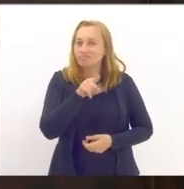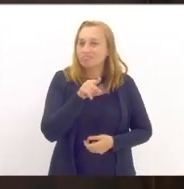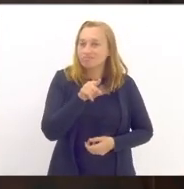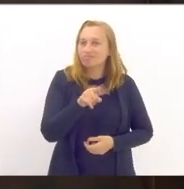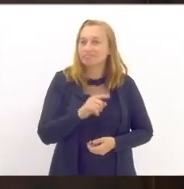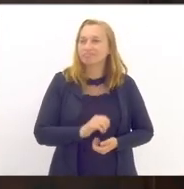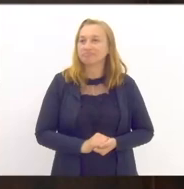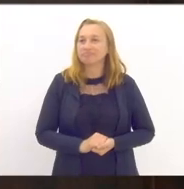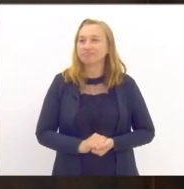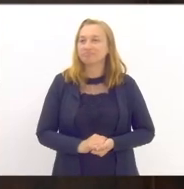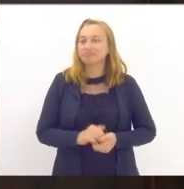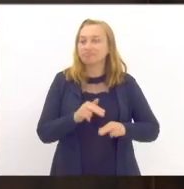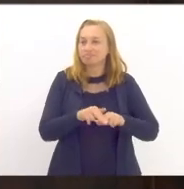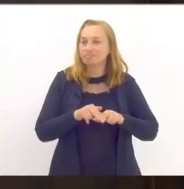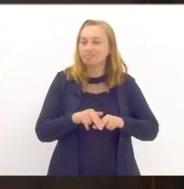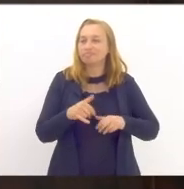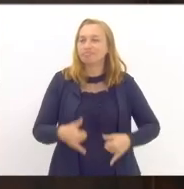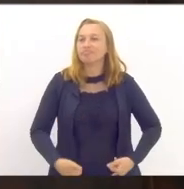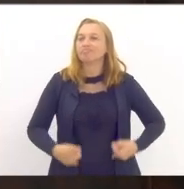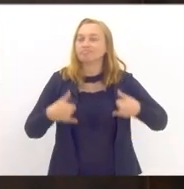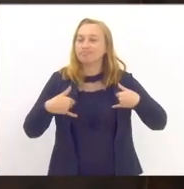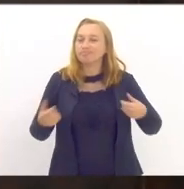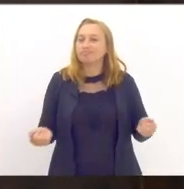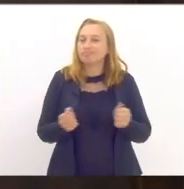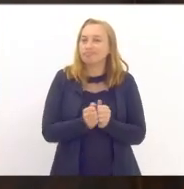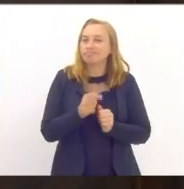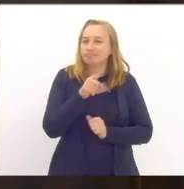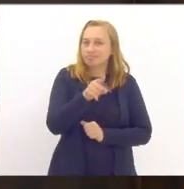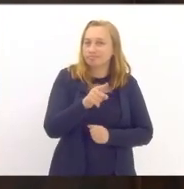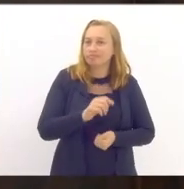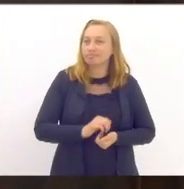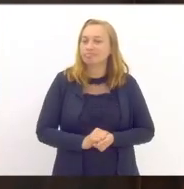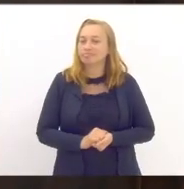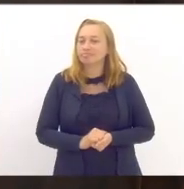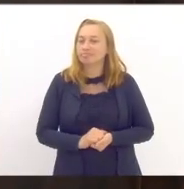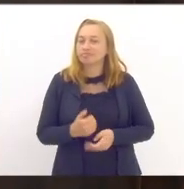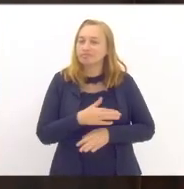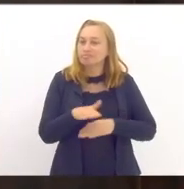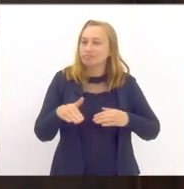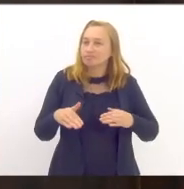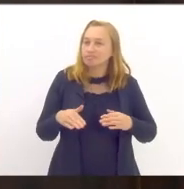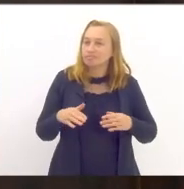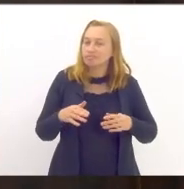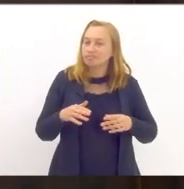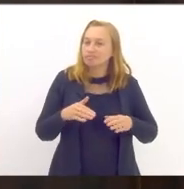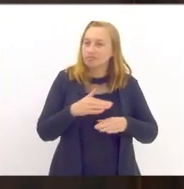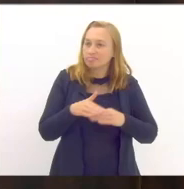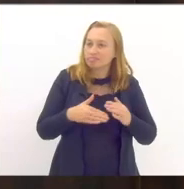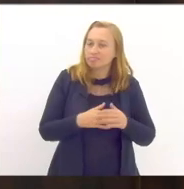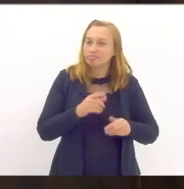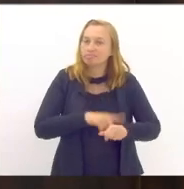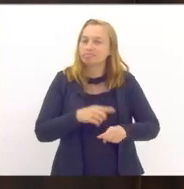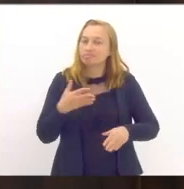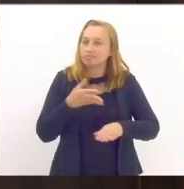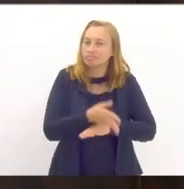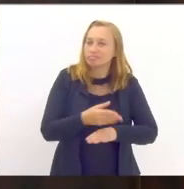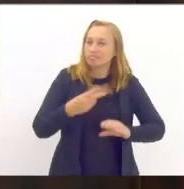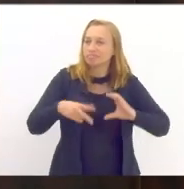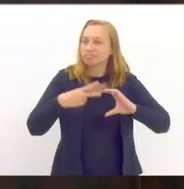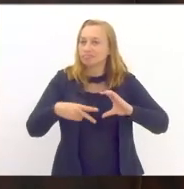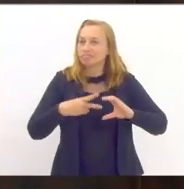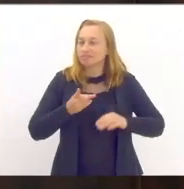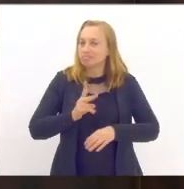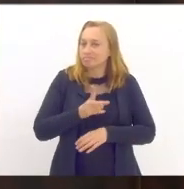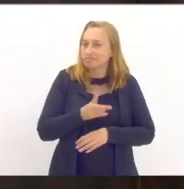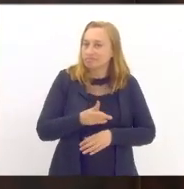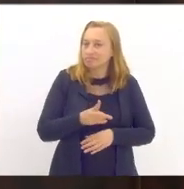é motivo de muito orgulho estar ao seu lado. E todas as vezes que você chega na Câmara, sempre há um